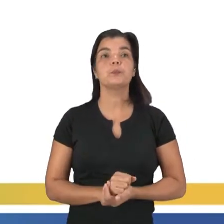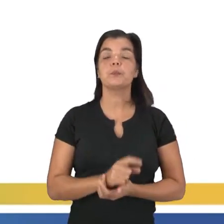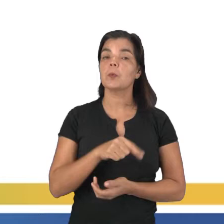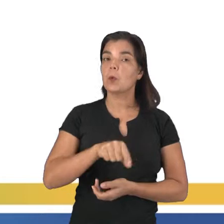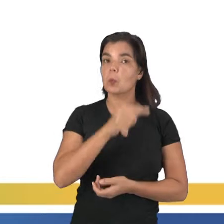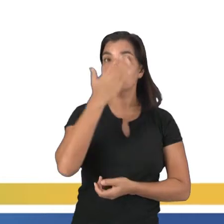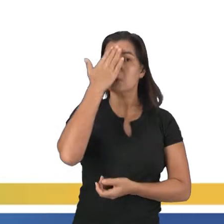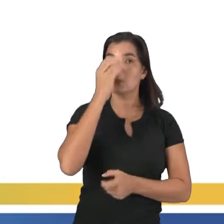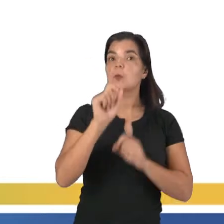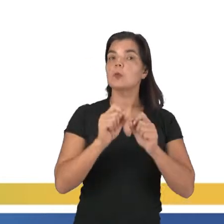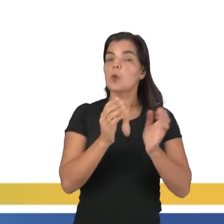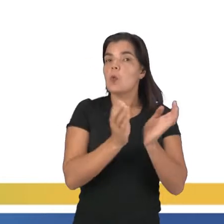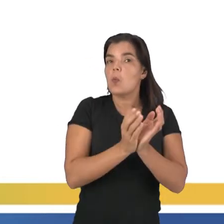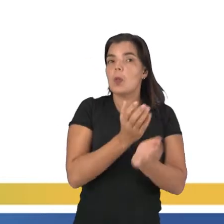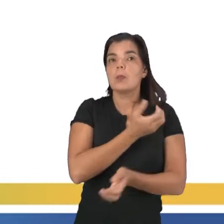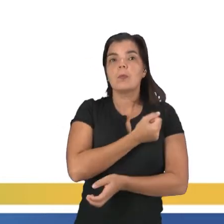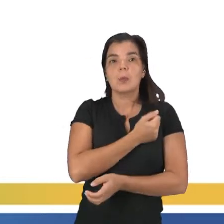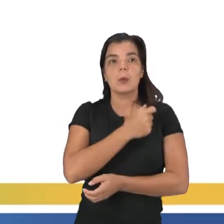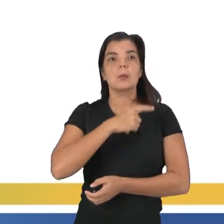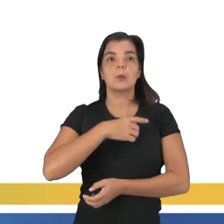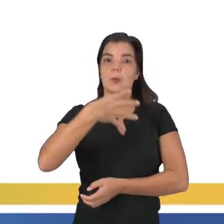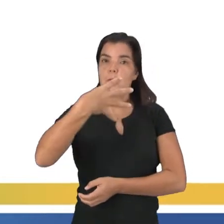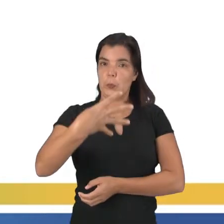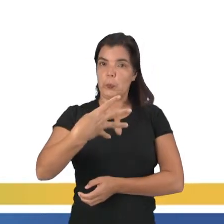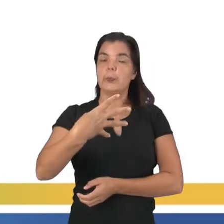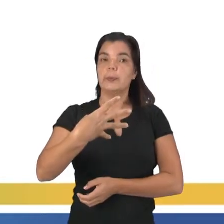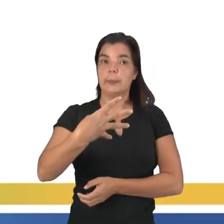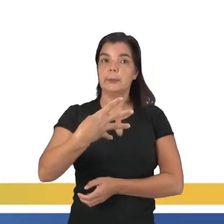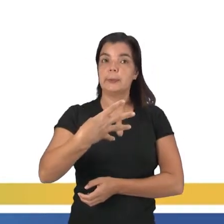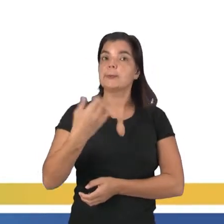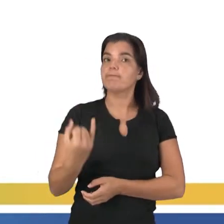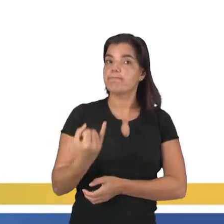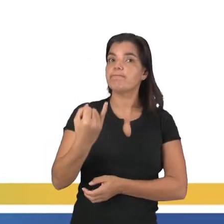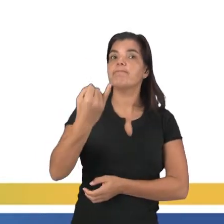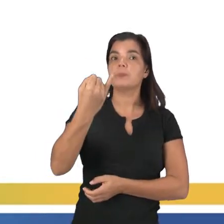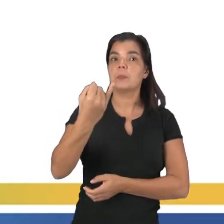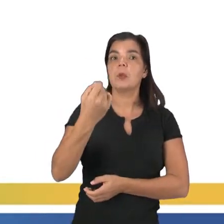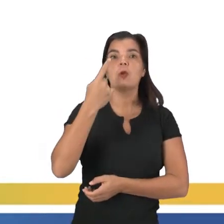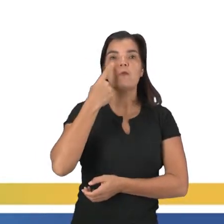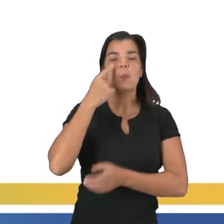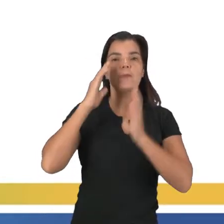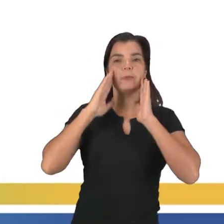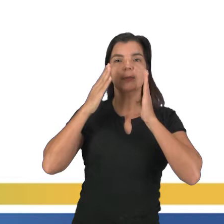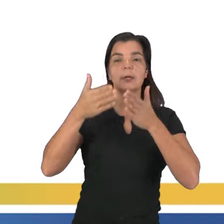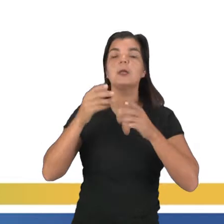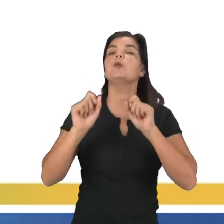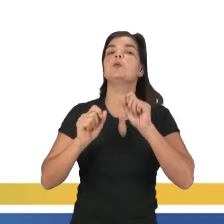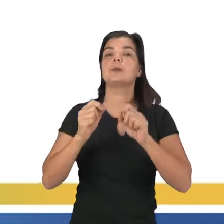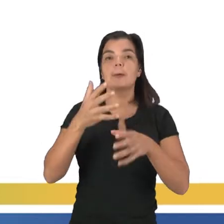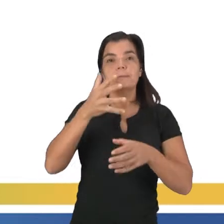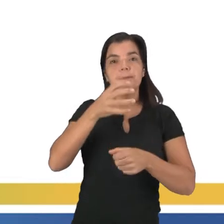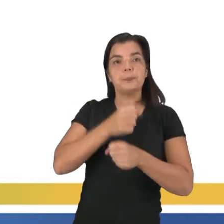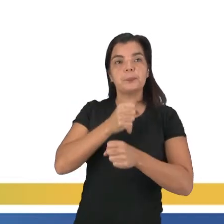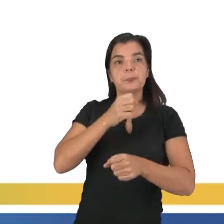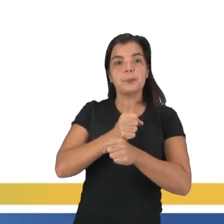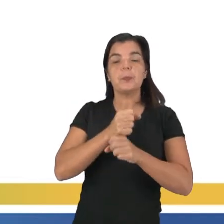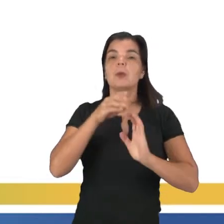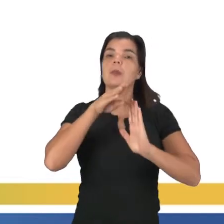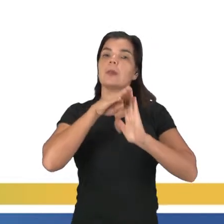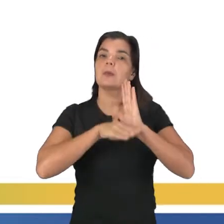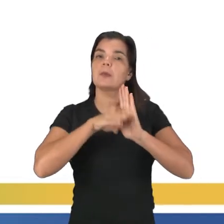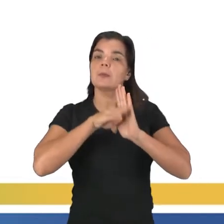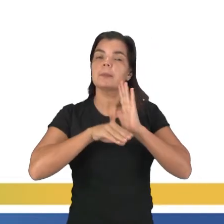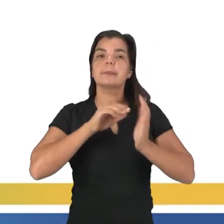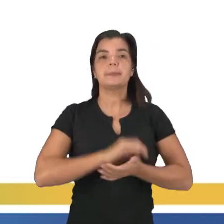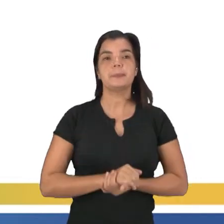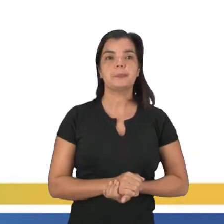como sabemos, né, esse conjunto numérico possui 4 operações básicas bem definidas. E hoje vamos focar na adição e na